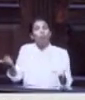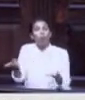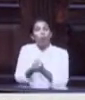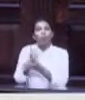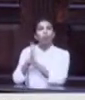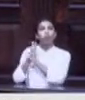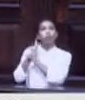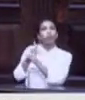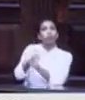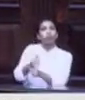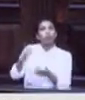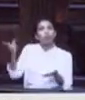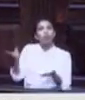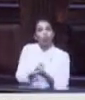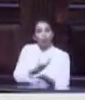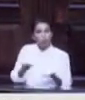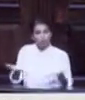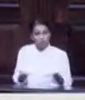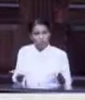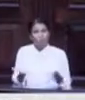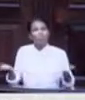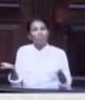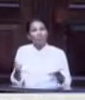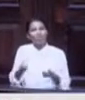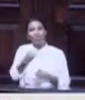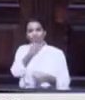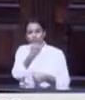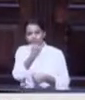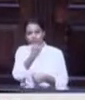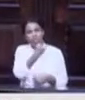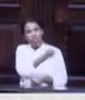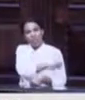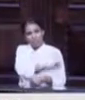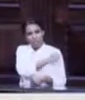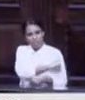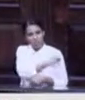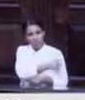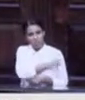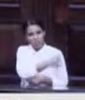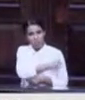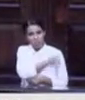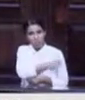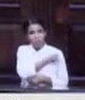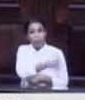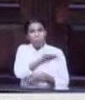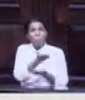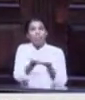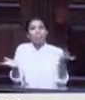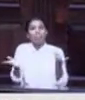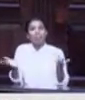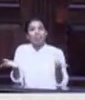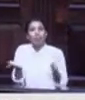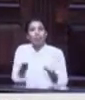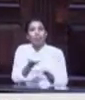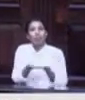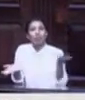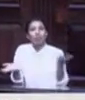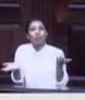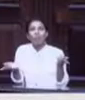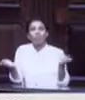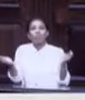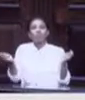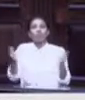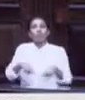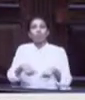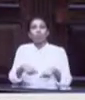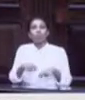hoje. Hoje, infelizmente, o Estado do Rio de Janeiro perdeu a sua autonomia para o Ministério da Fazenda.